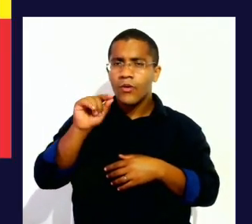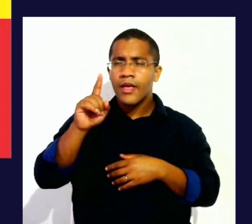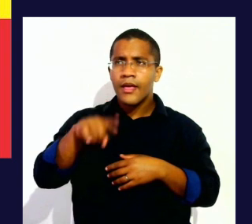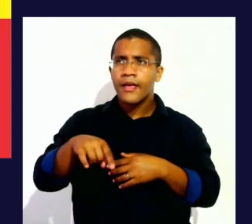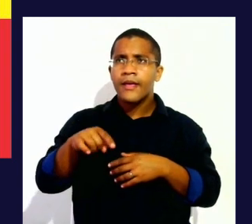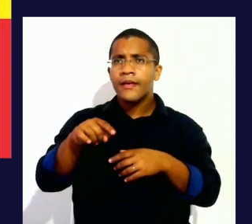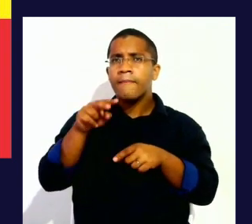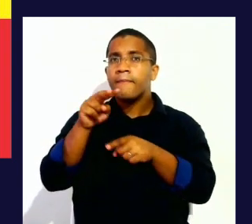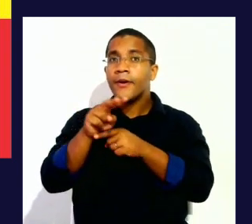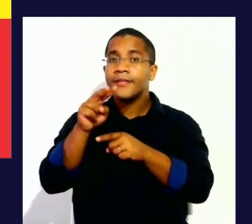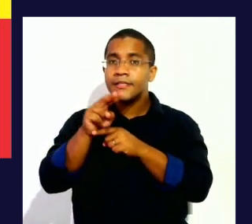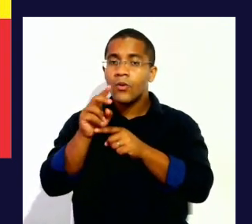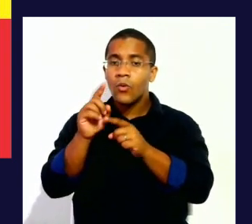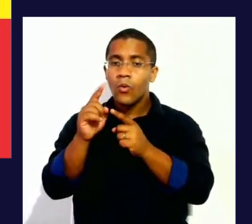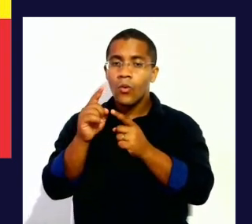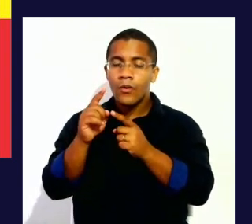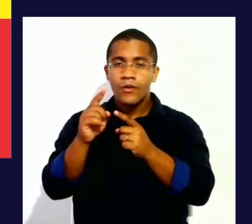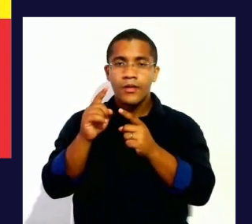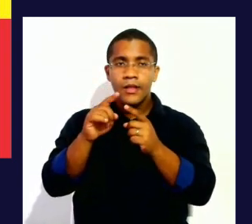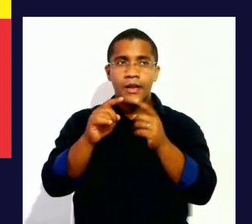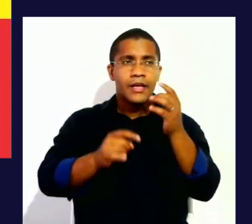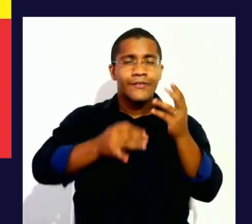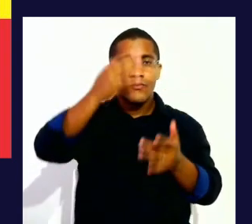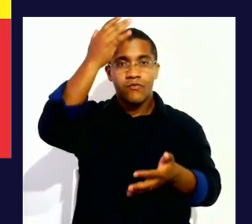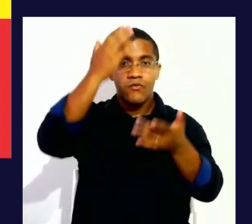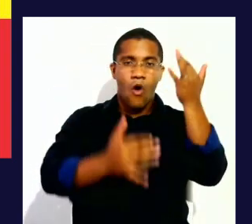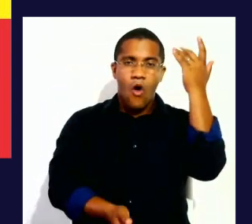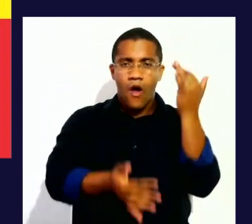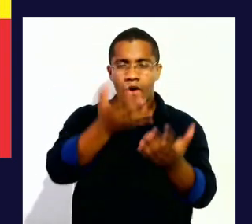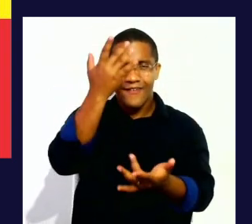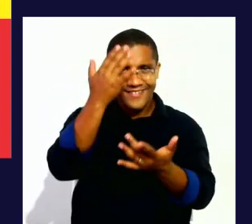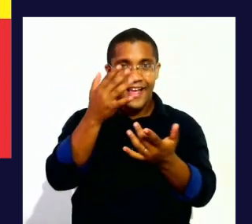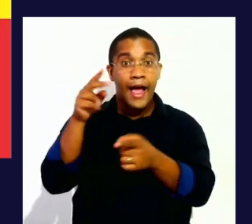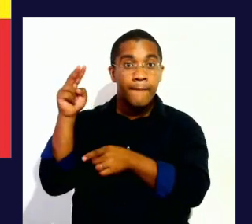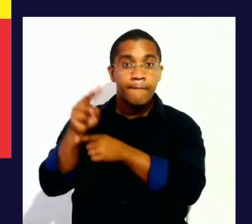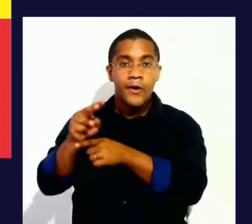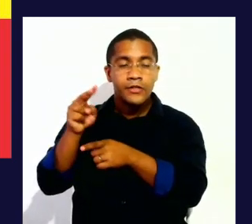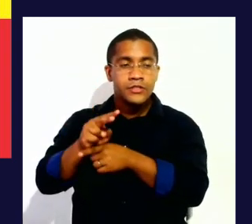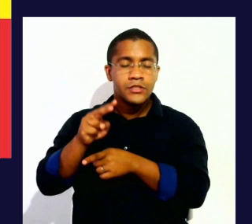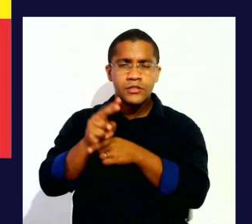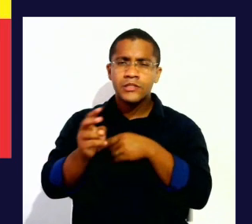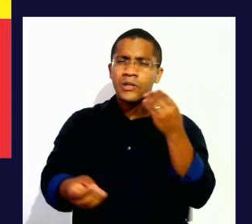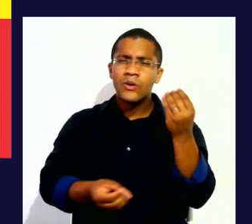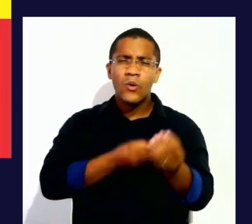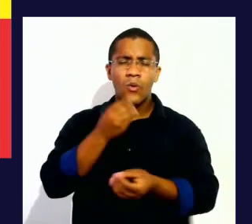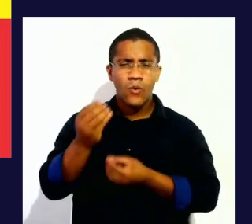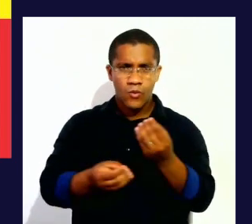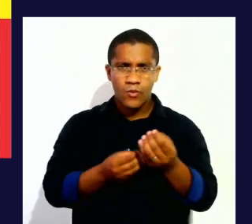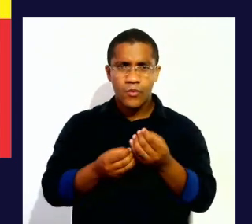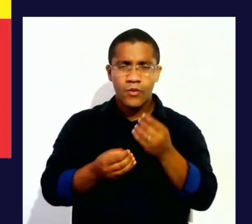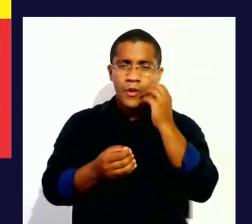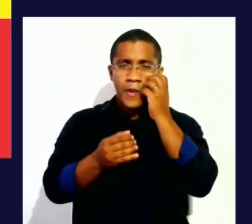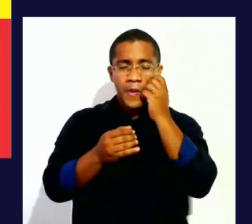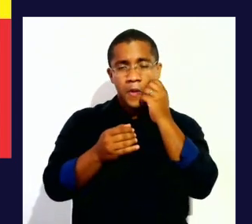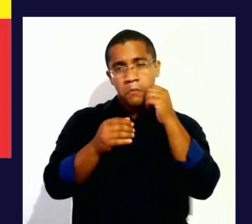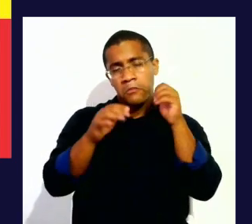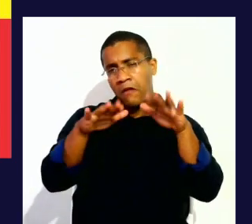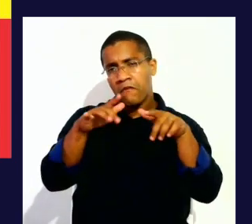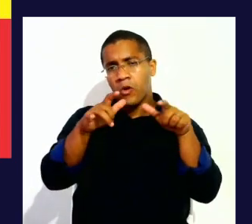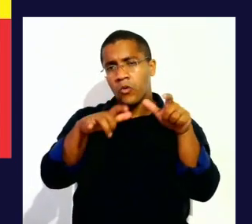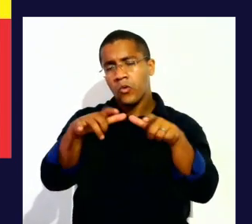De repente tem algum local que foi incendiado, né? E vai ser usada ali uma combinação com